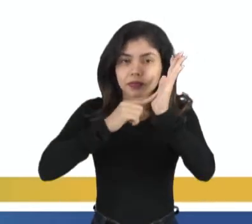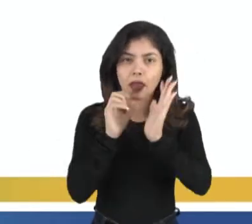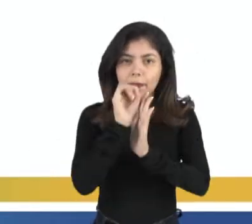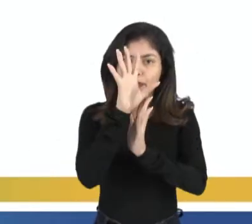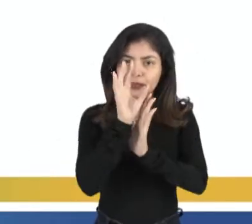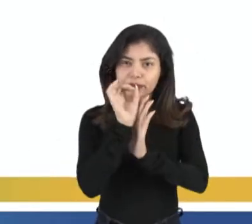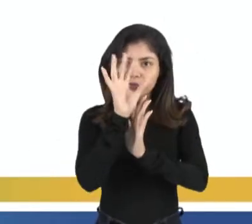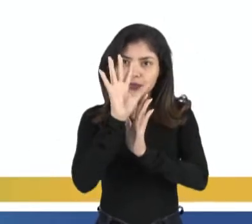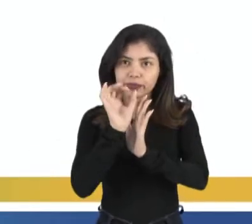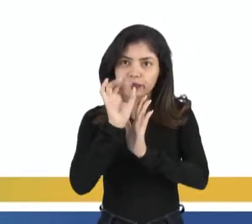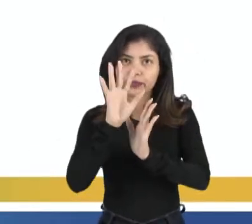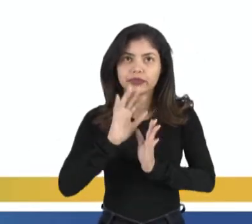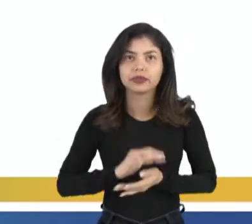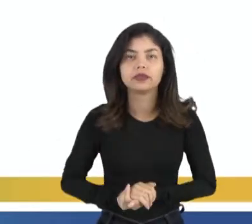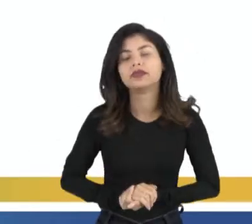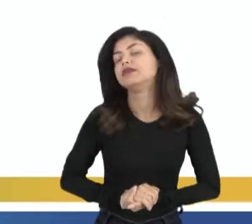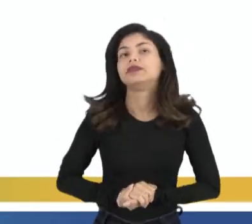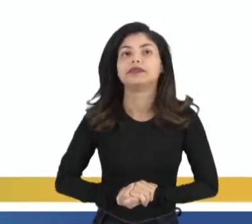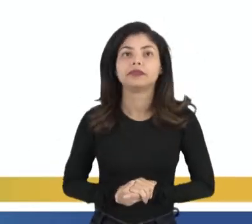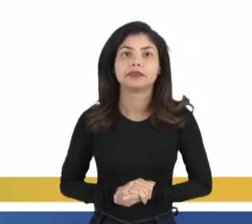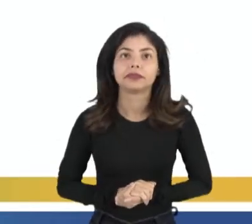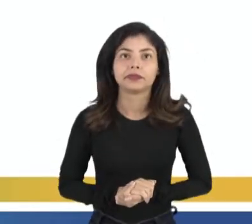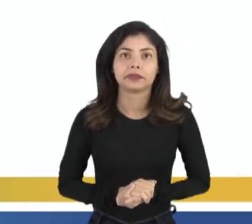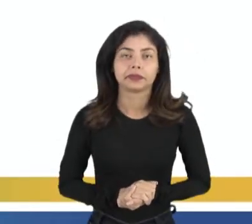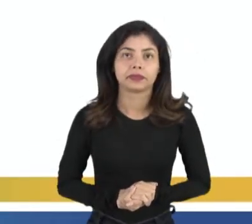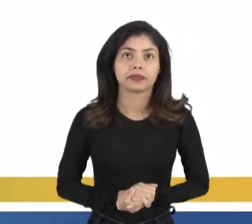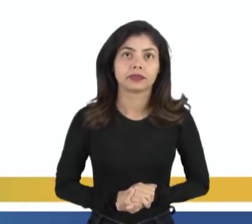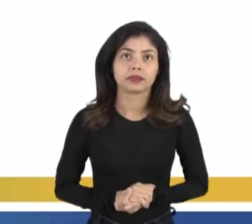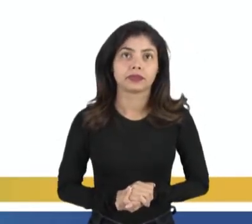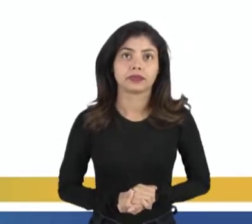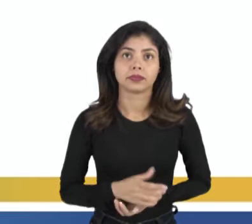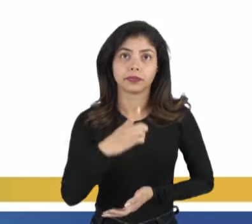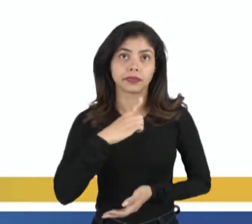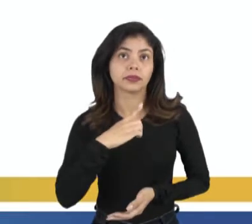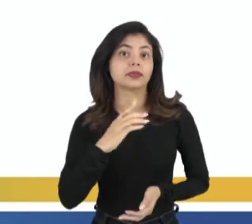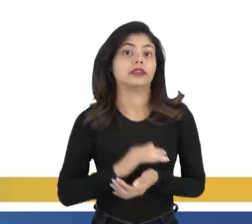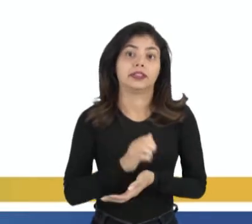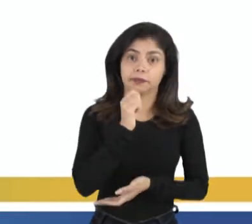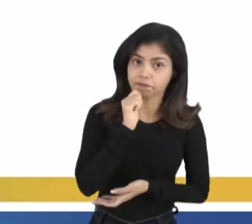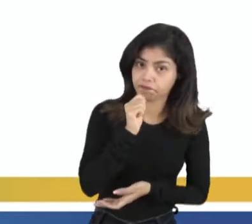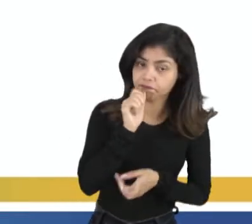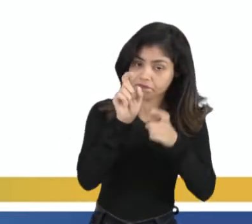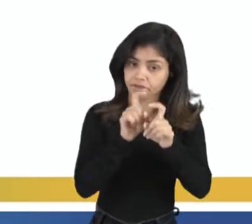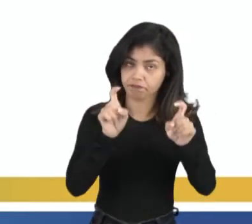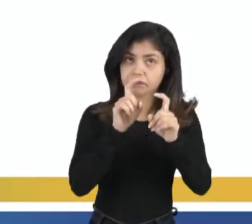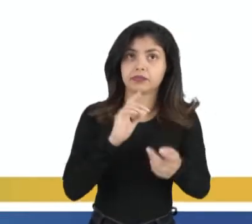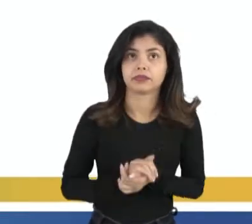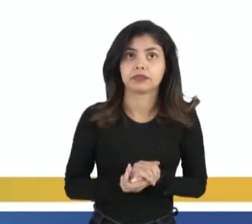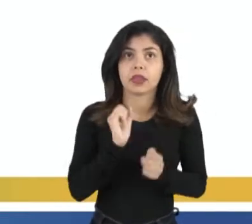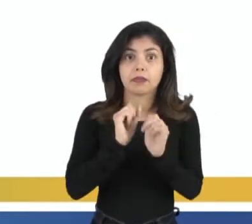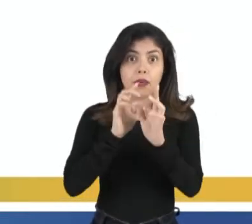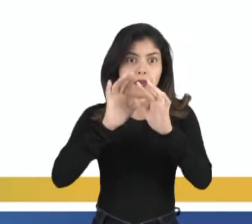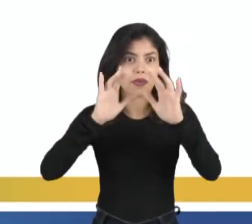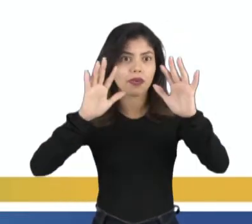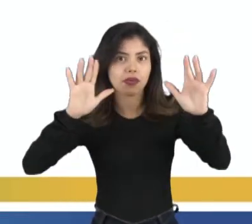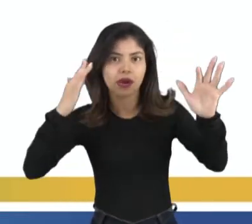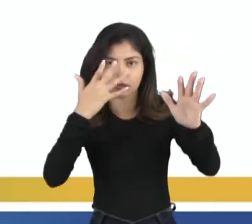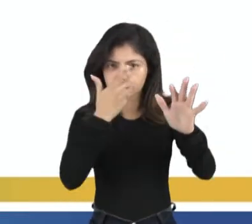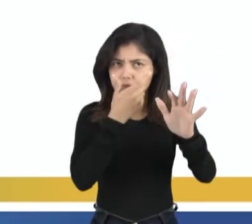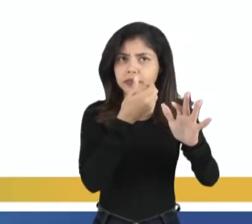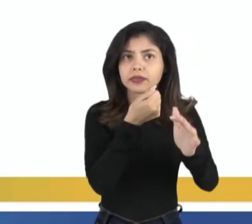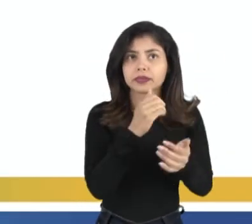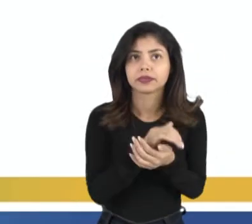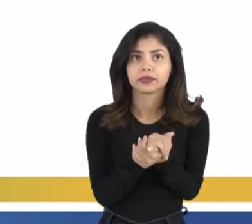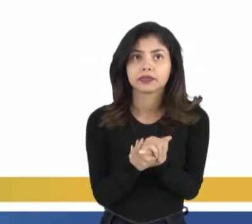pontinho brilhoso lá no céu né Oi e aí saiu uma foto ainda é computadorizada né uma estrela bem brilhosa